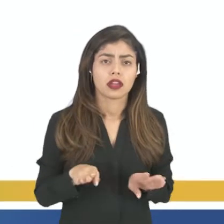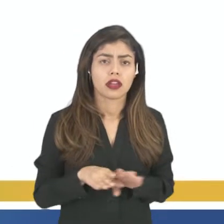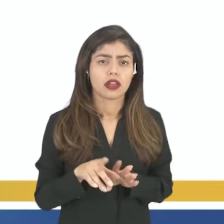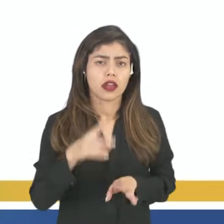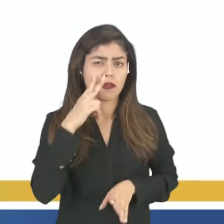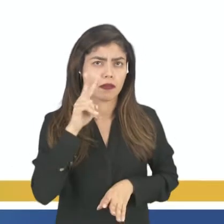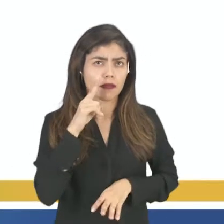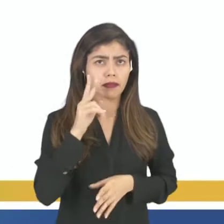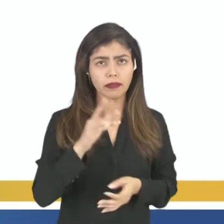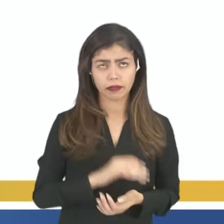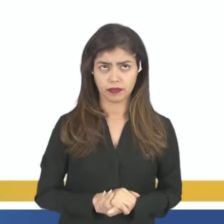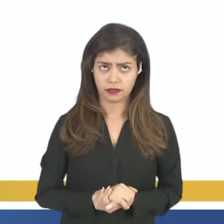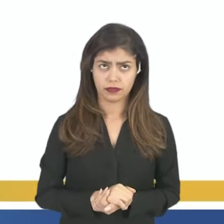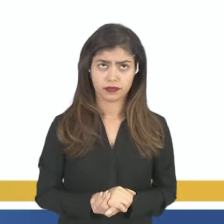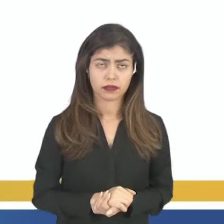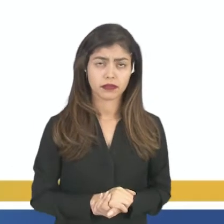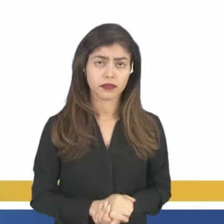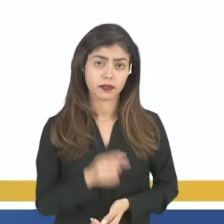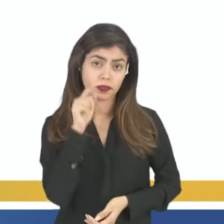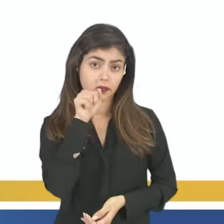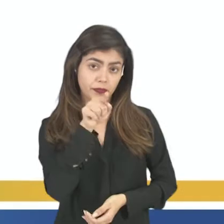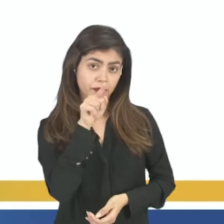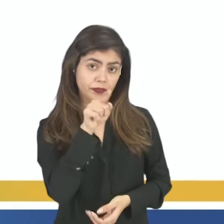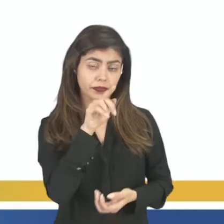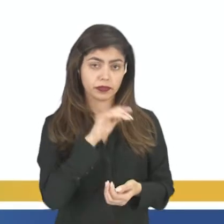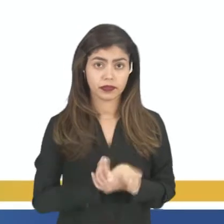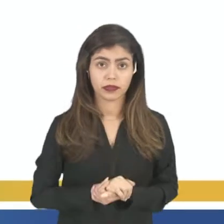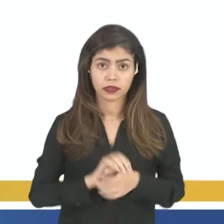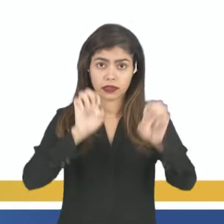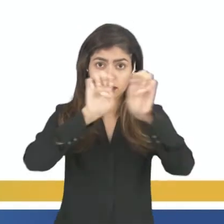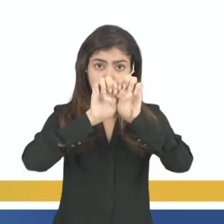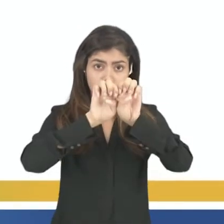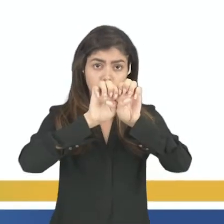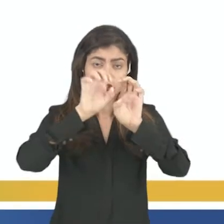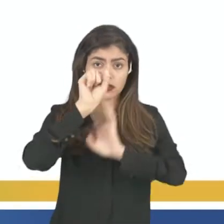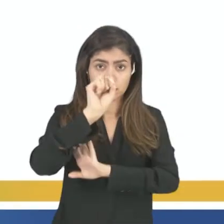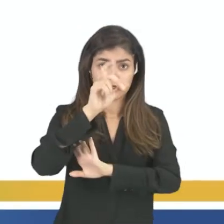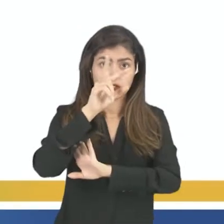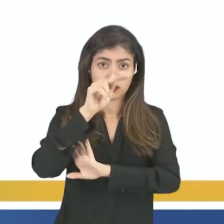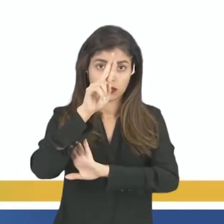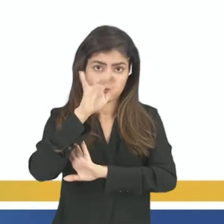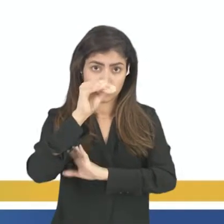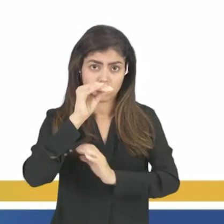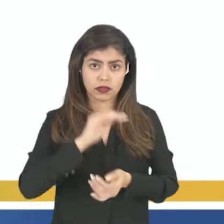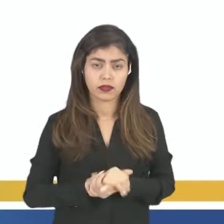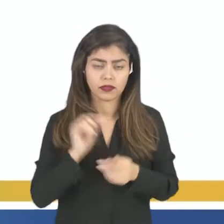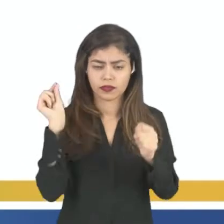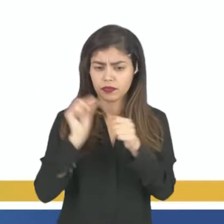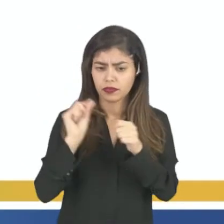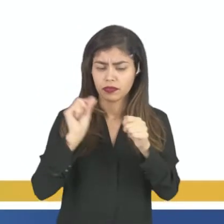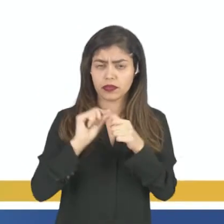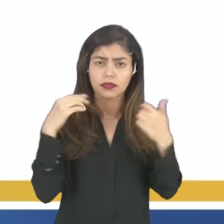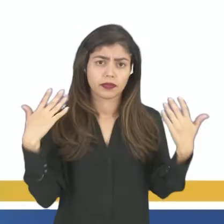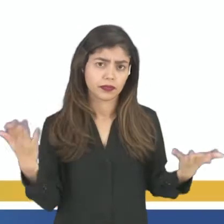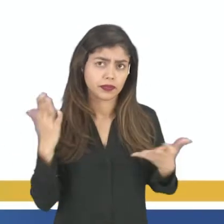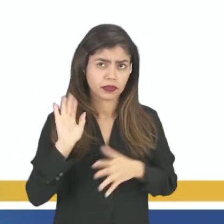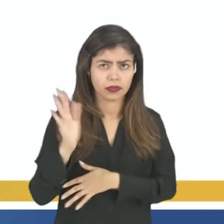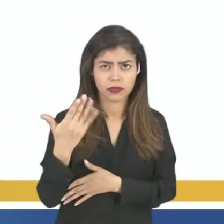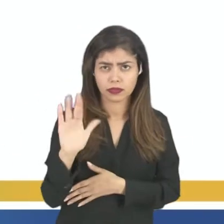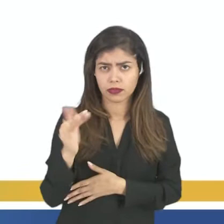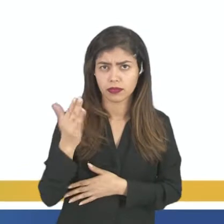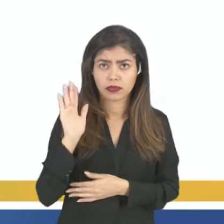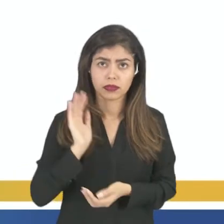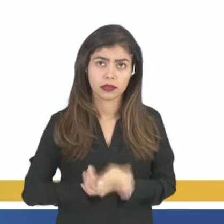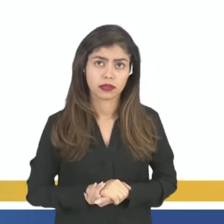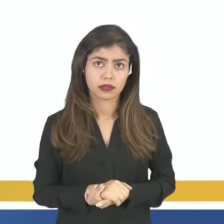só, essa escultura Moisés de Michelangelo, ela foi feita mais ou menos,